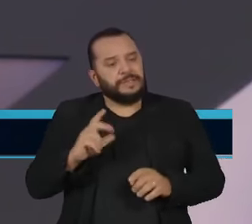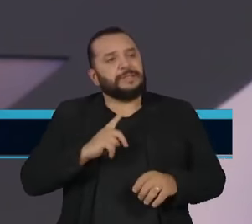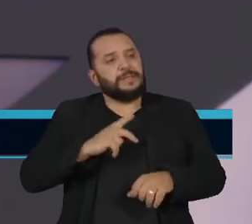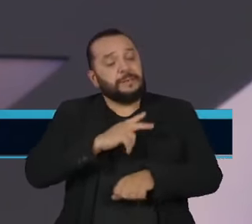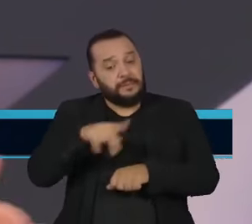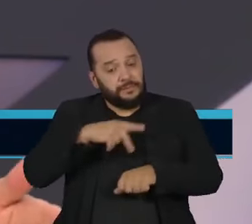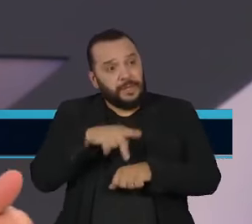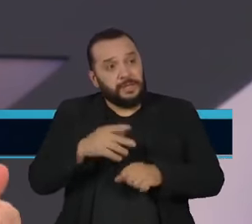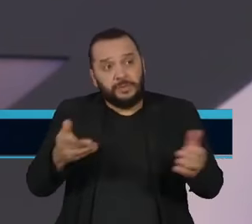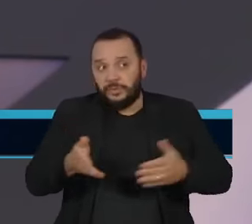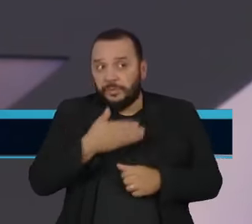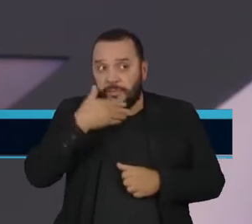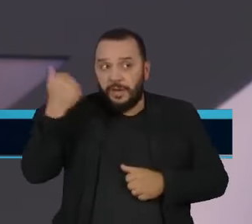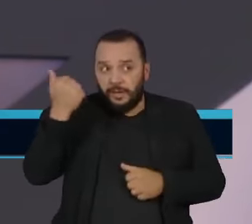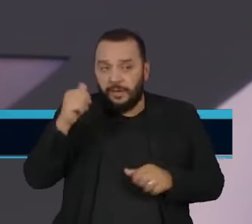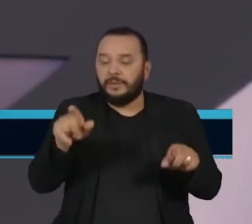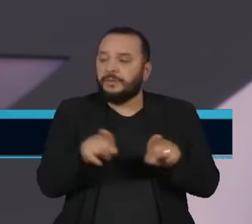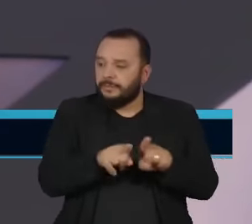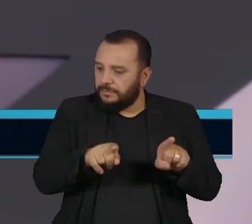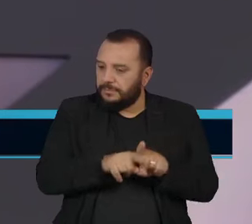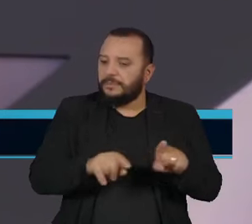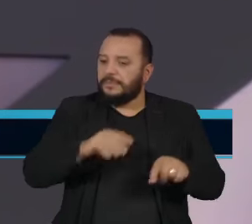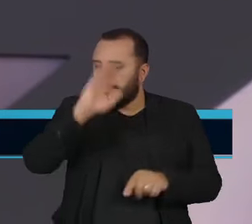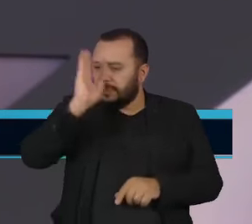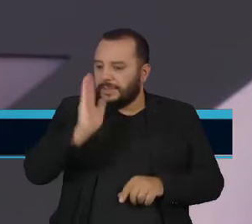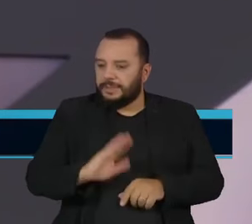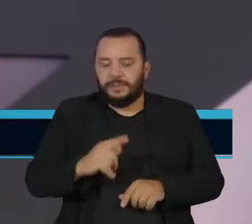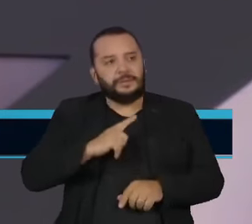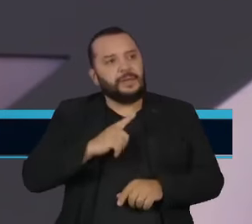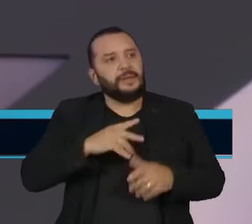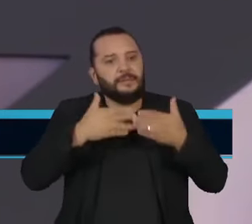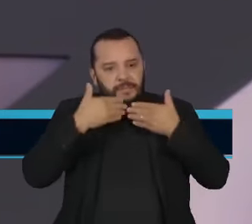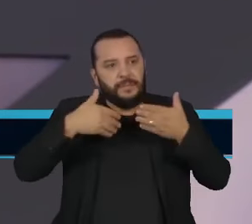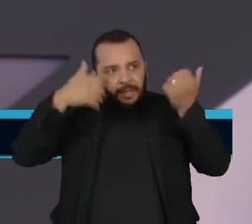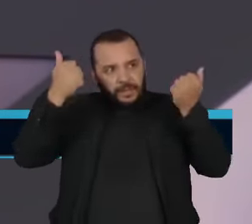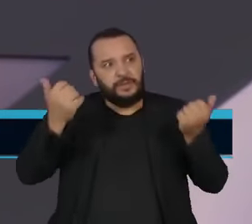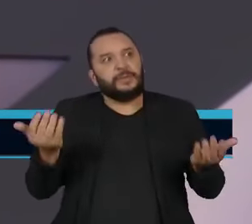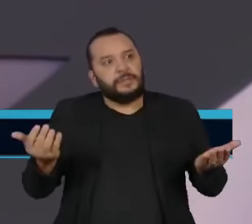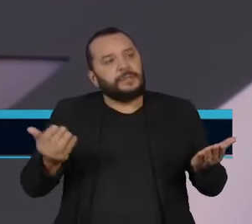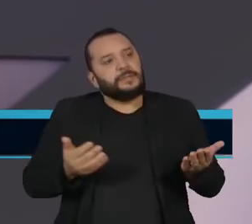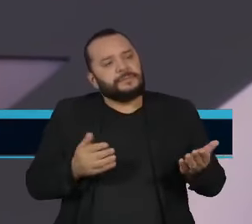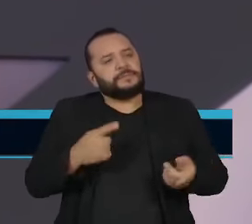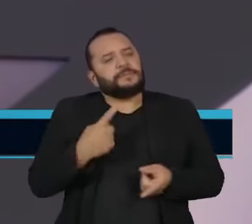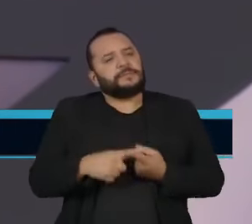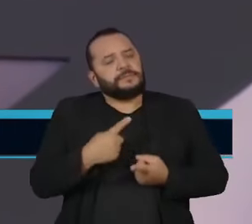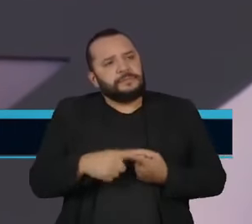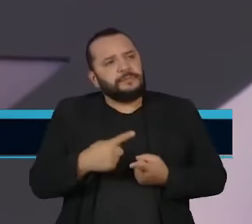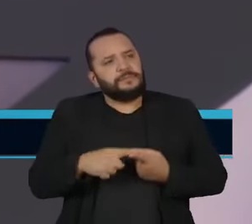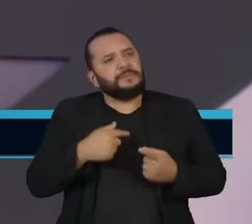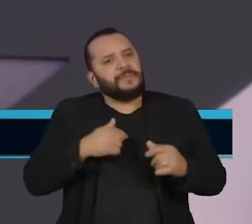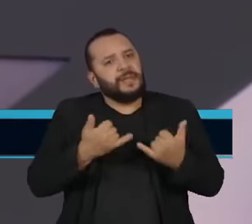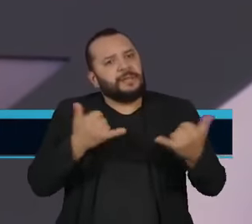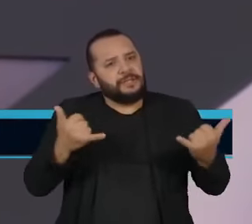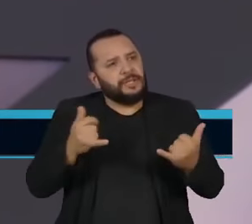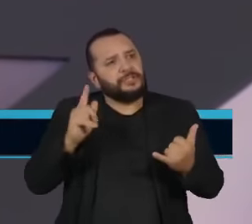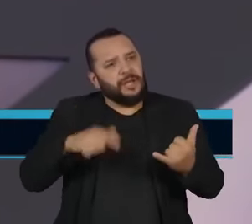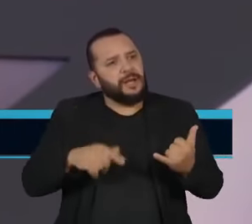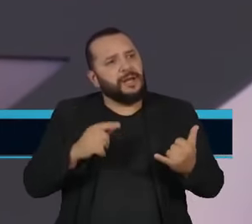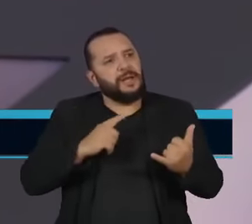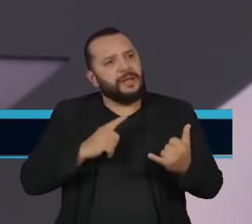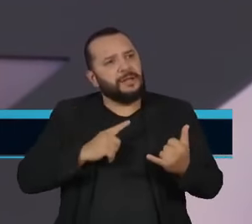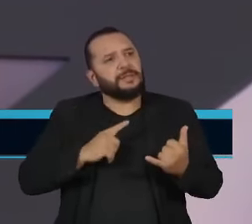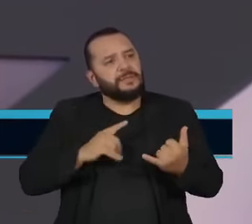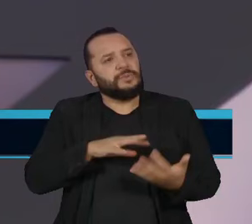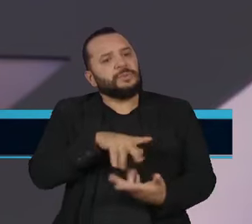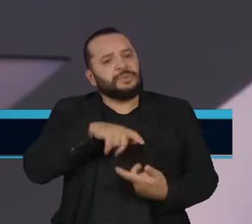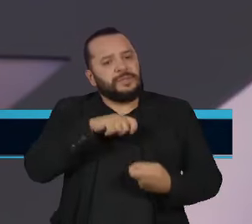melhor posicionados, e o Brasil está de longe um dos melhores posicionados nisso, seja porque a nossa matriz energética é muito limpa, seja